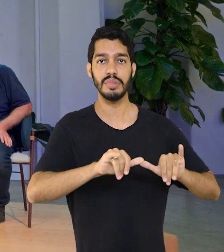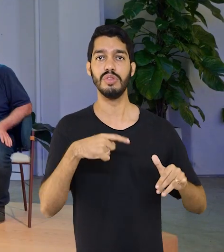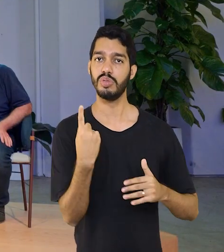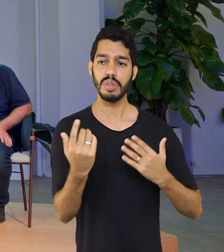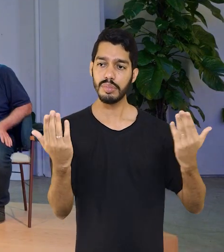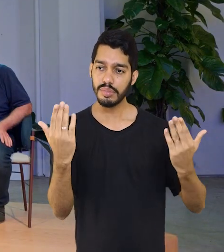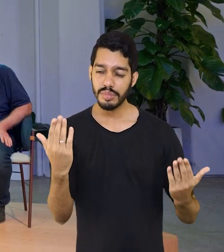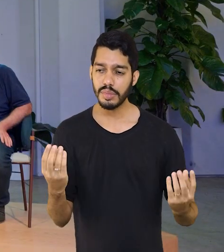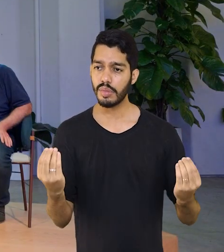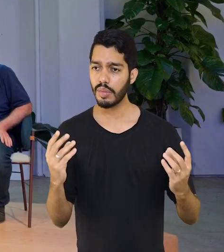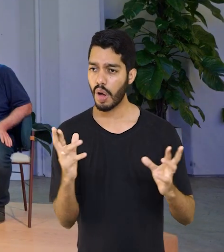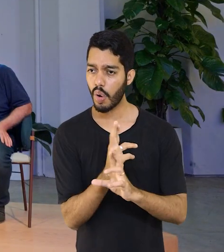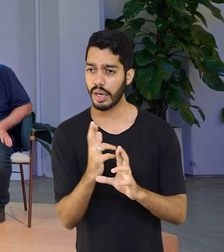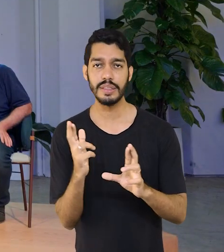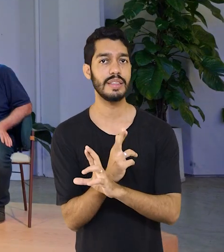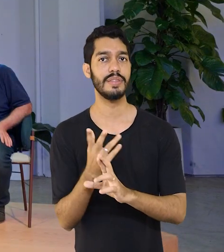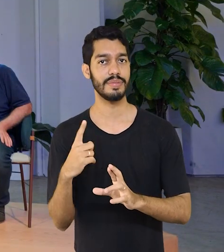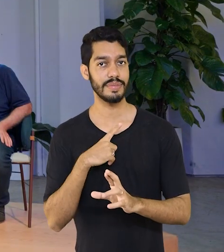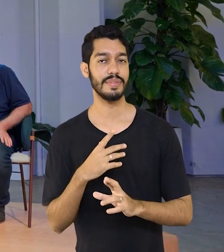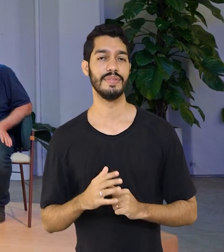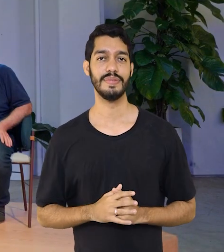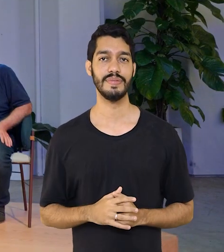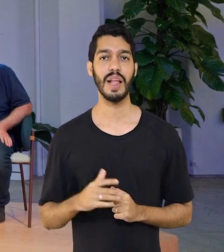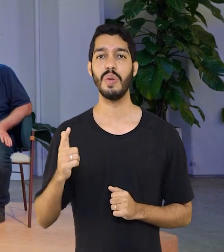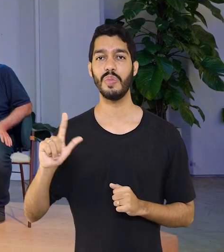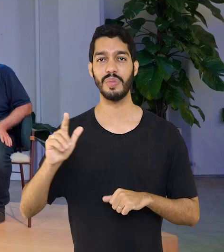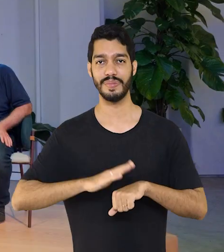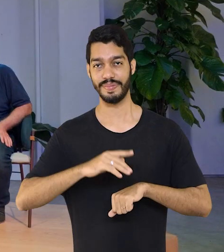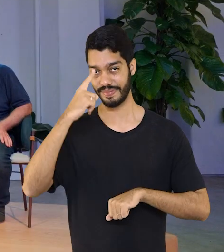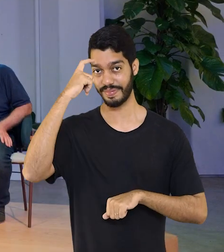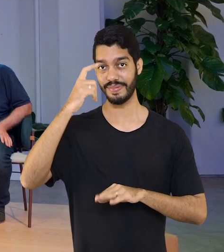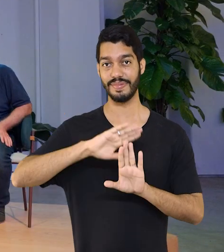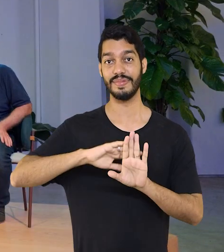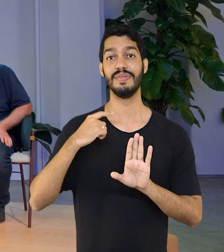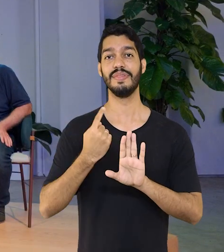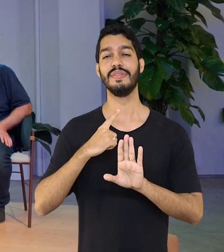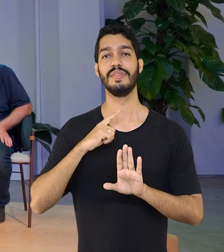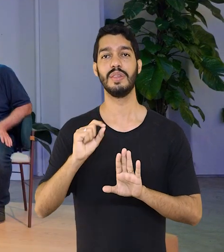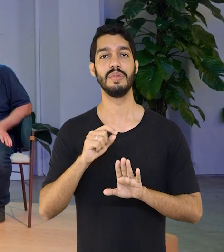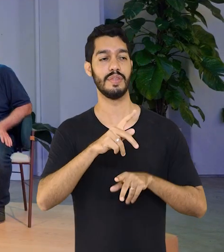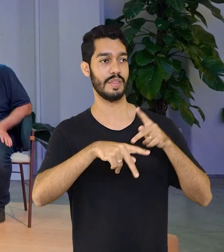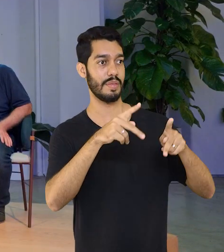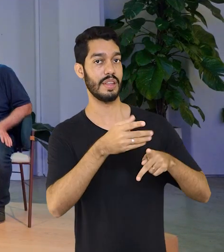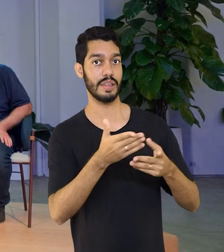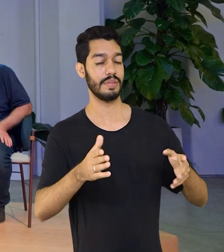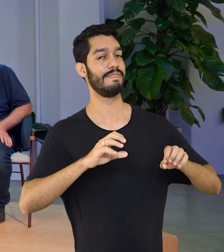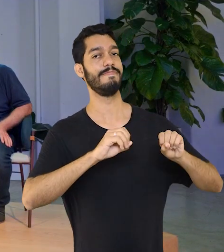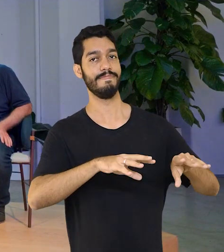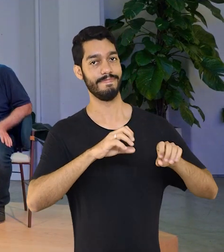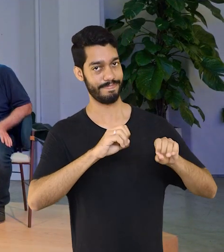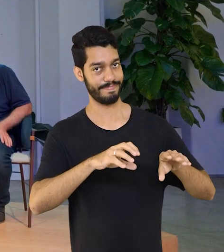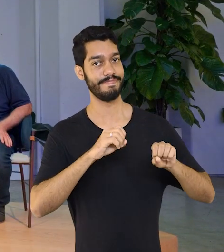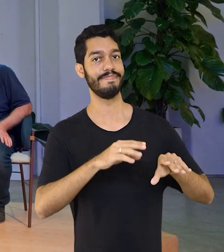hipóteses de correlação e tudo mais. Uma outra iniciativa que a gente tem também é de educação da